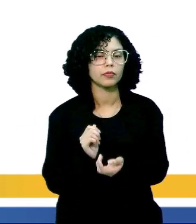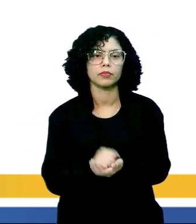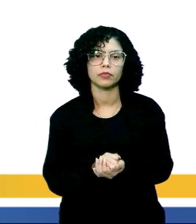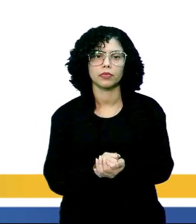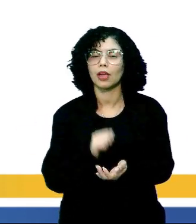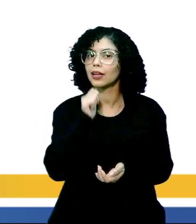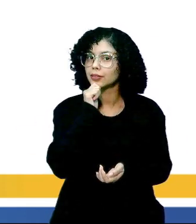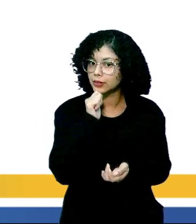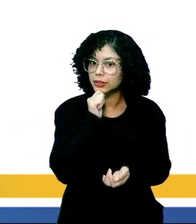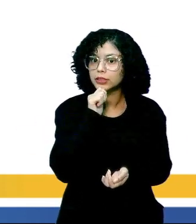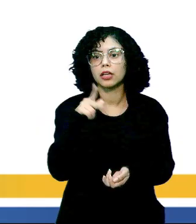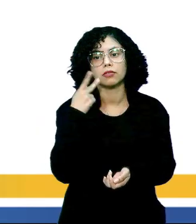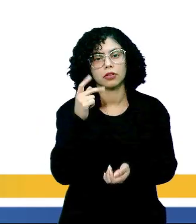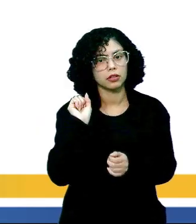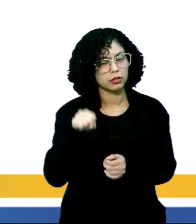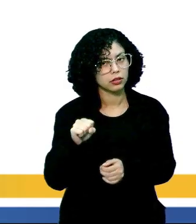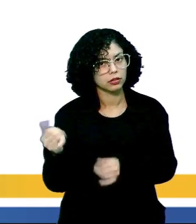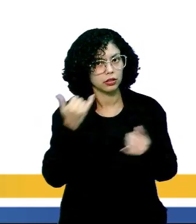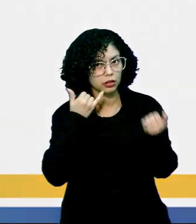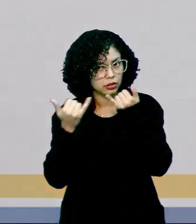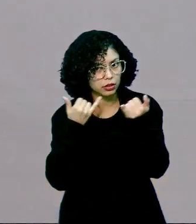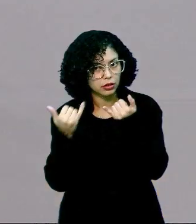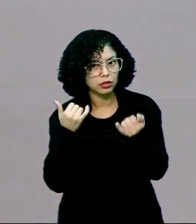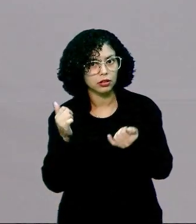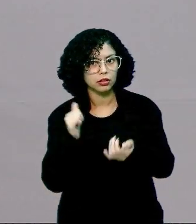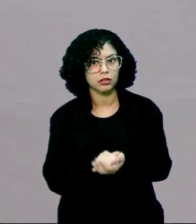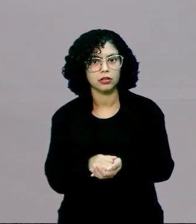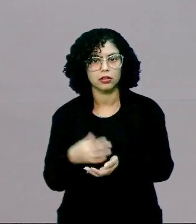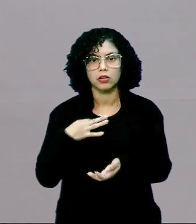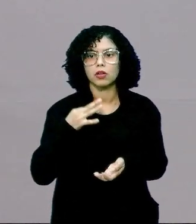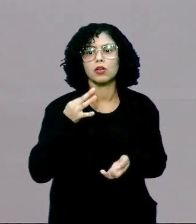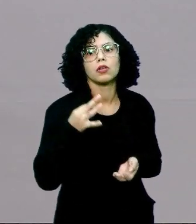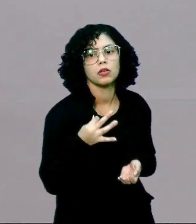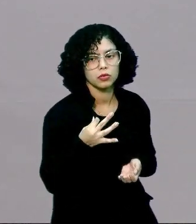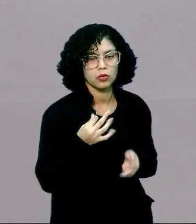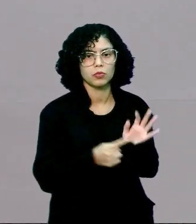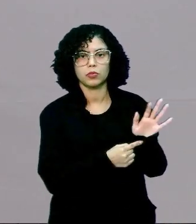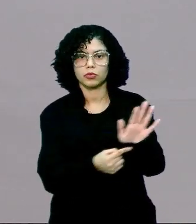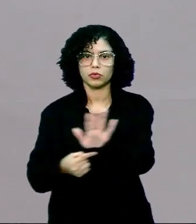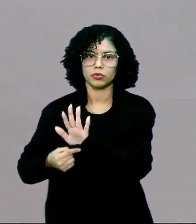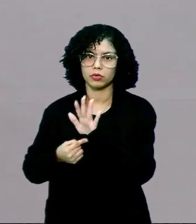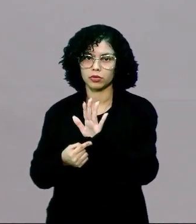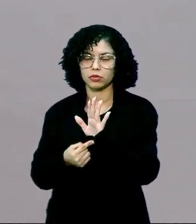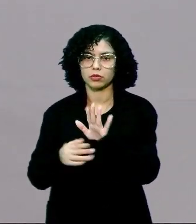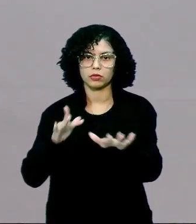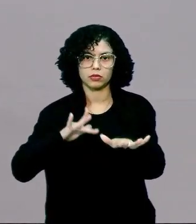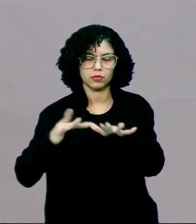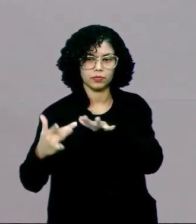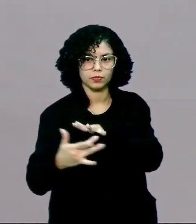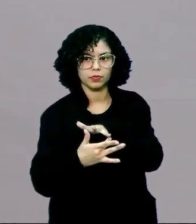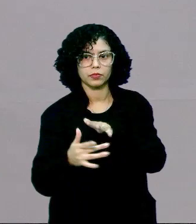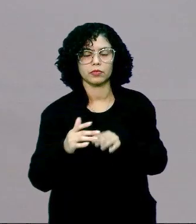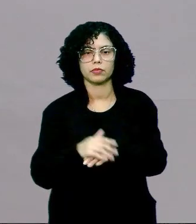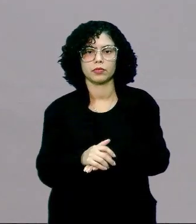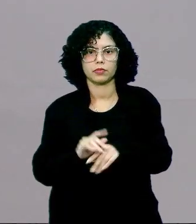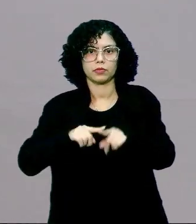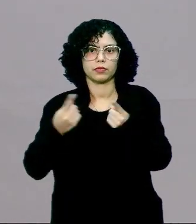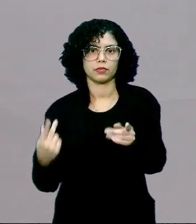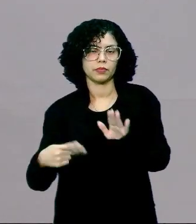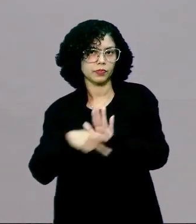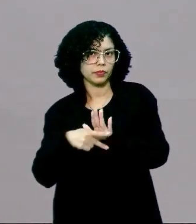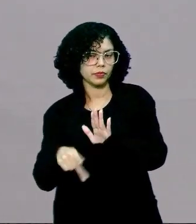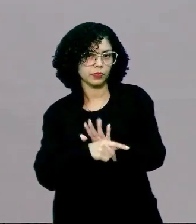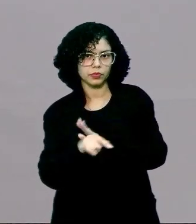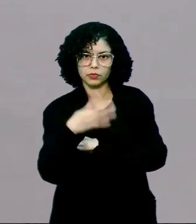Não. Apesar dele falar sobre a informação do que os jovens estão expondo aí na rede social, mas não é